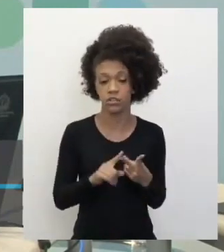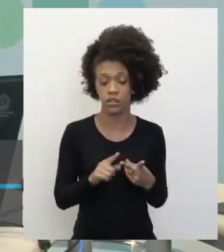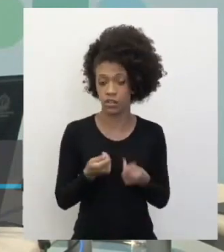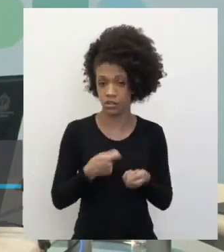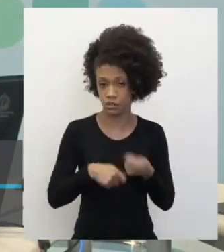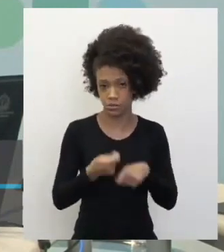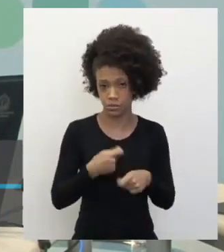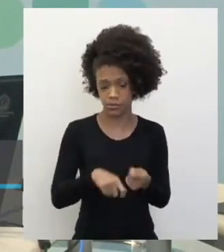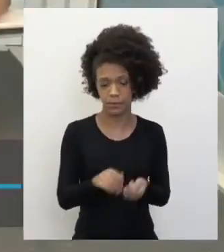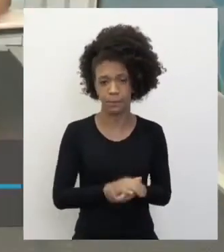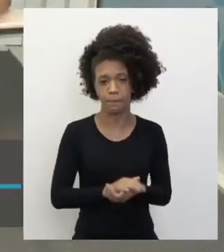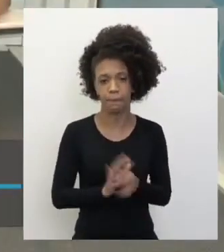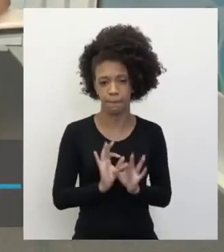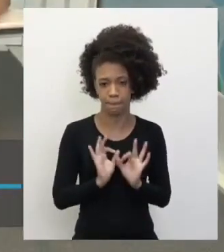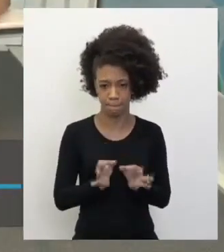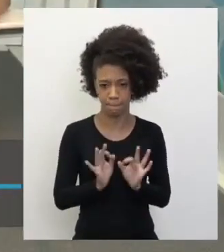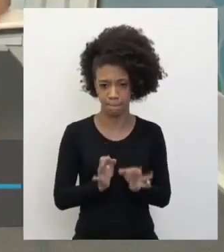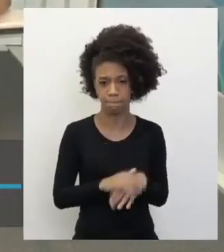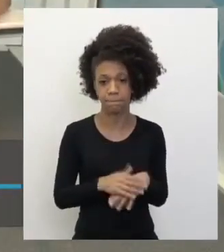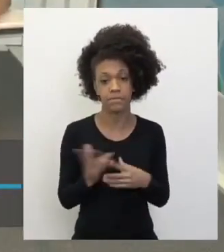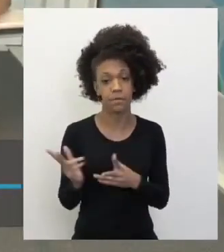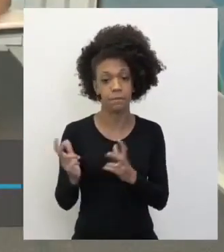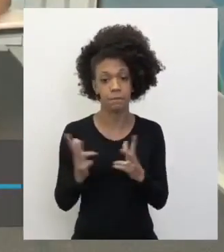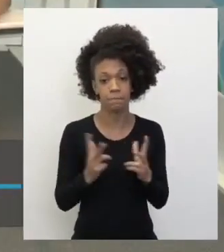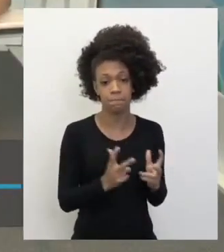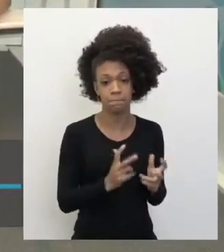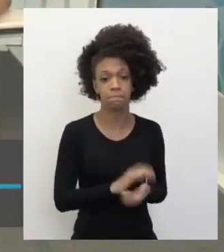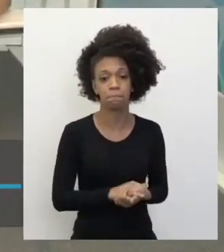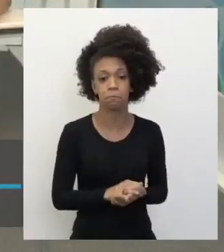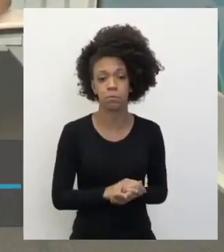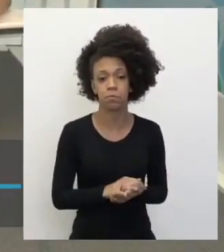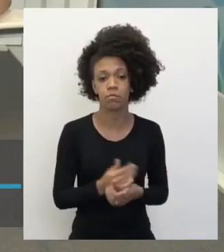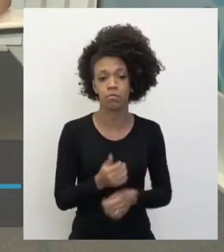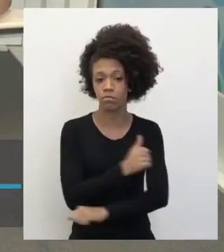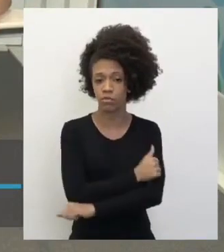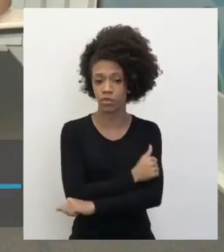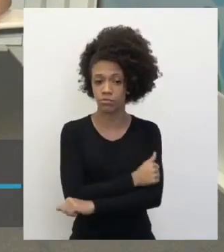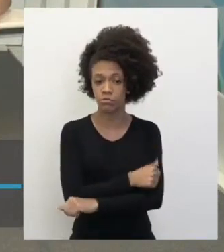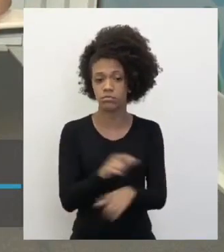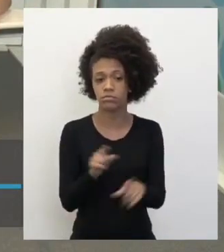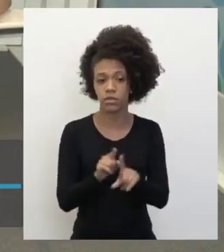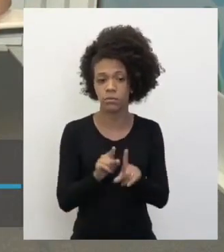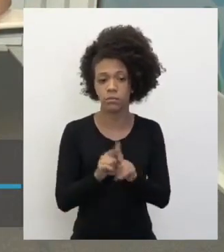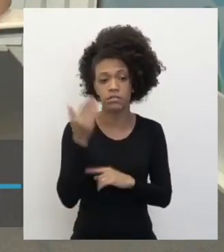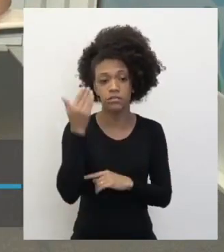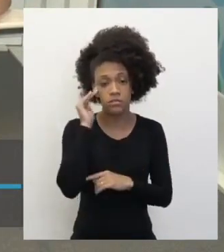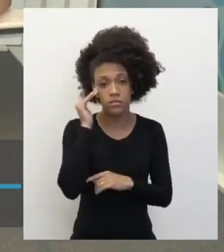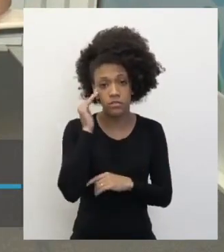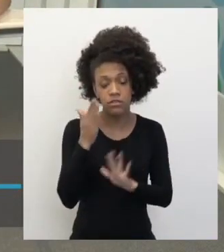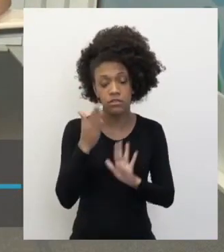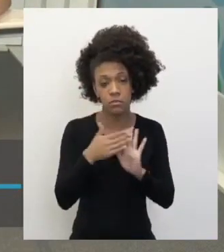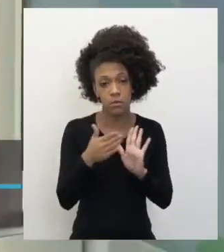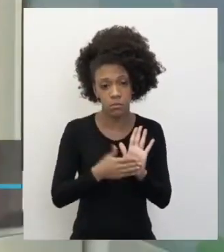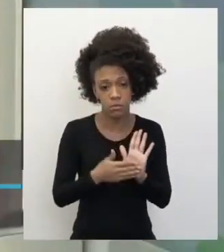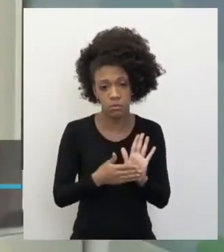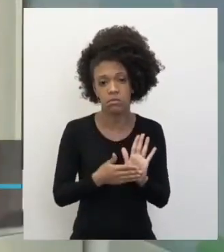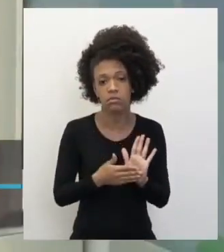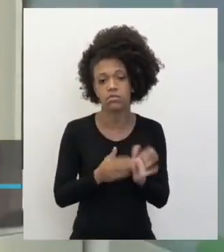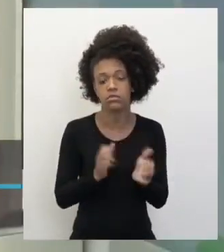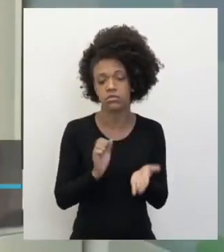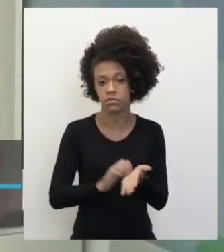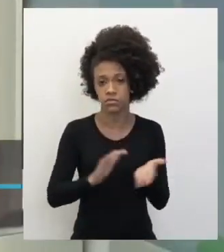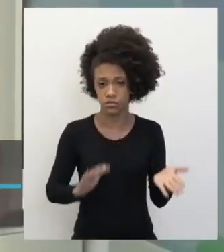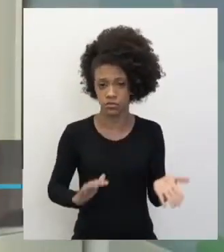economia. Perfeito. Então, pelo que eu percebi, né, os alunos, inclusive, entenderam a proposta dessa atividade,